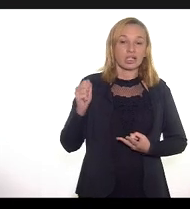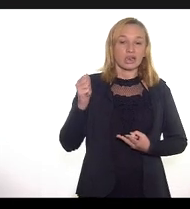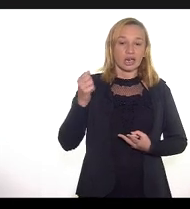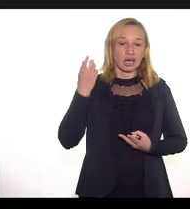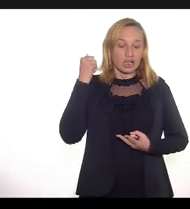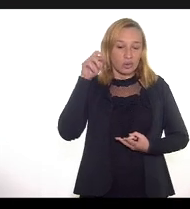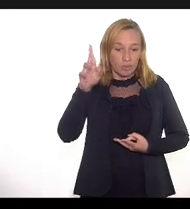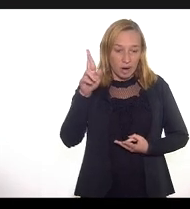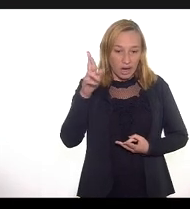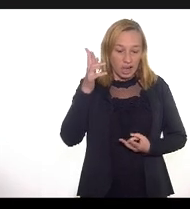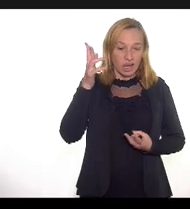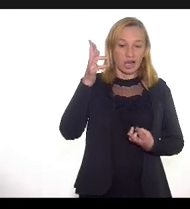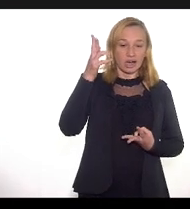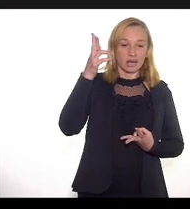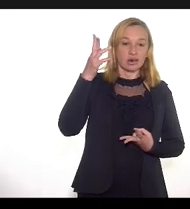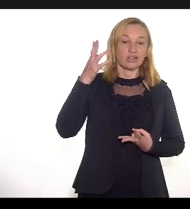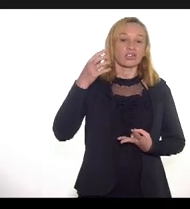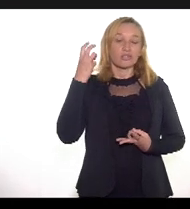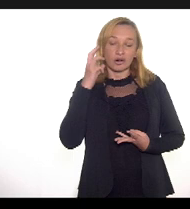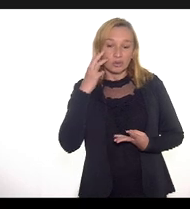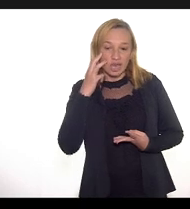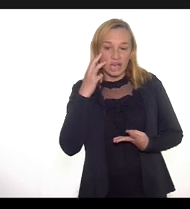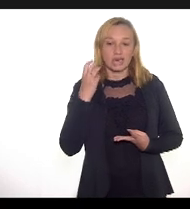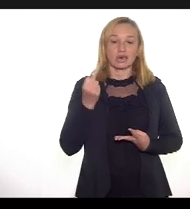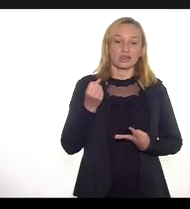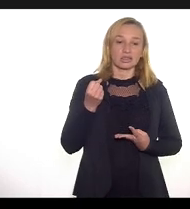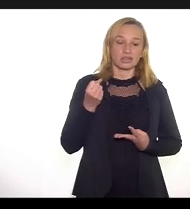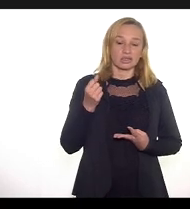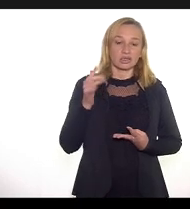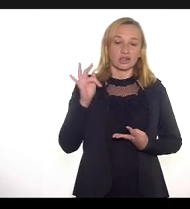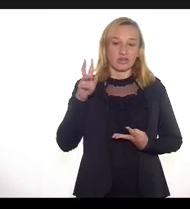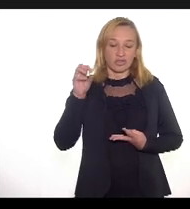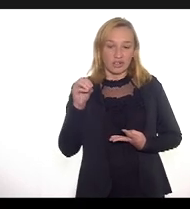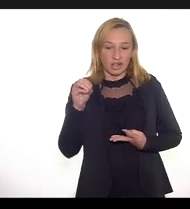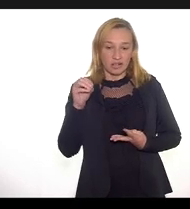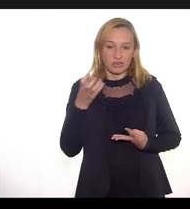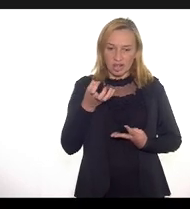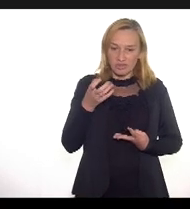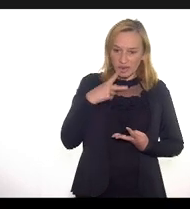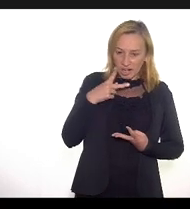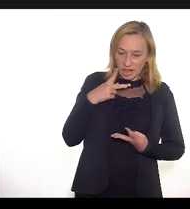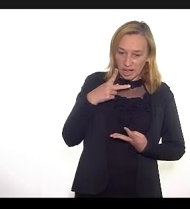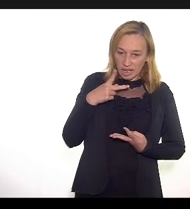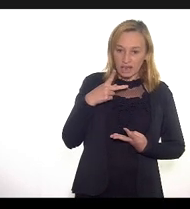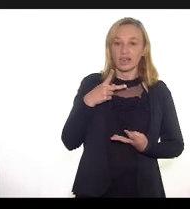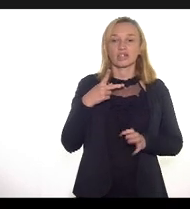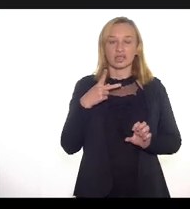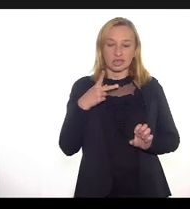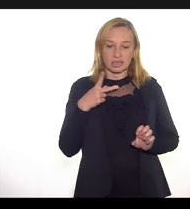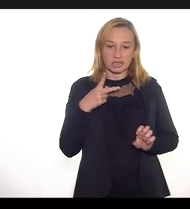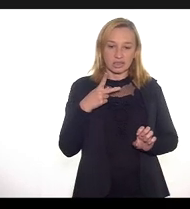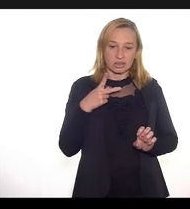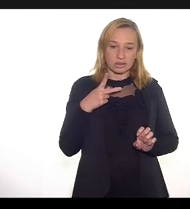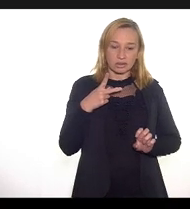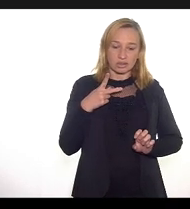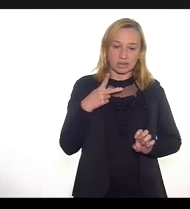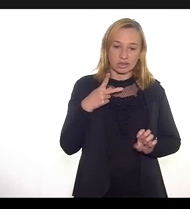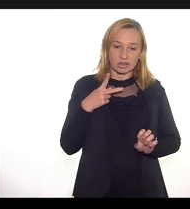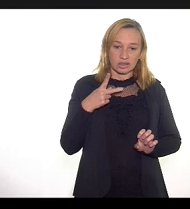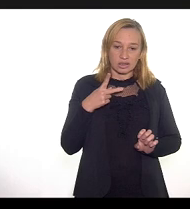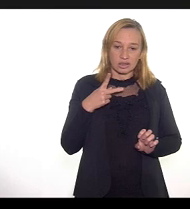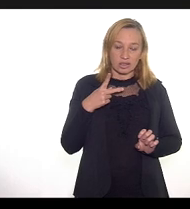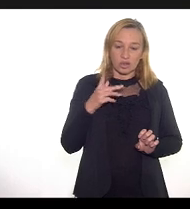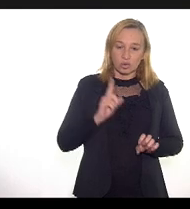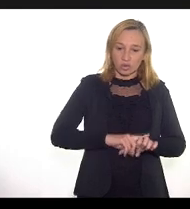Eliomar, Valdec. Flávio Serafim, quer falar, Flávio? Quero sim, presidente. Não, mas vai